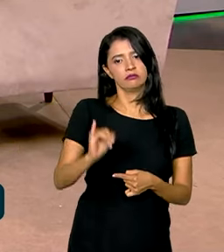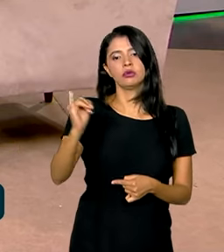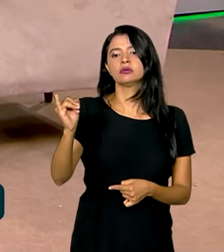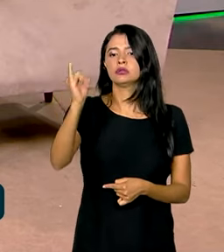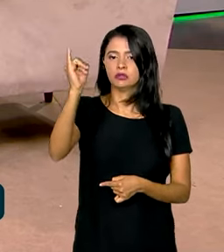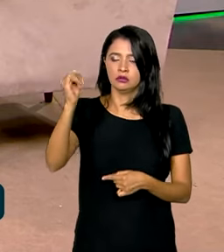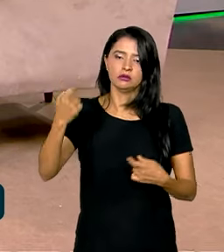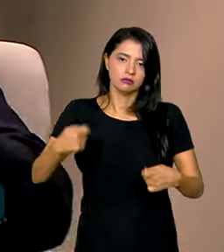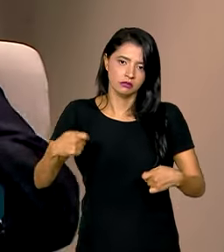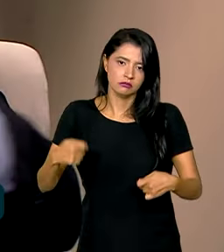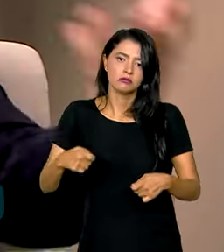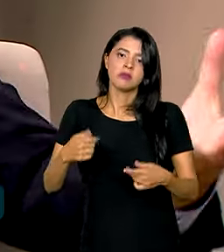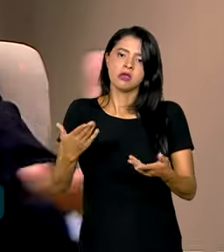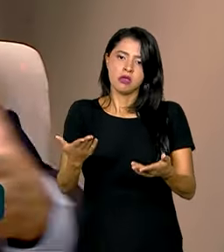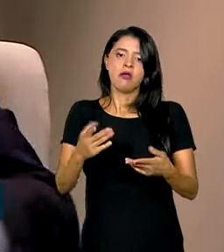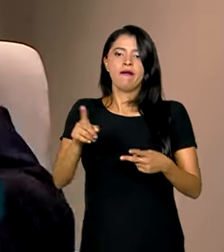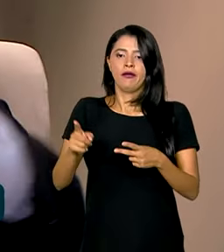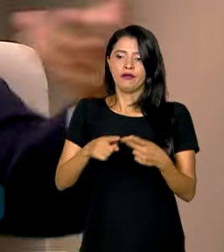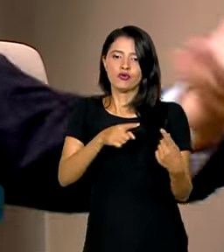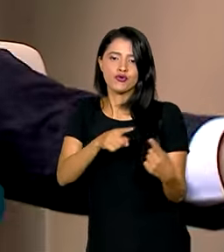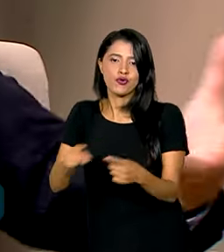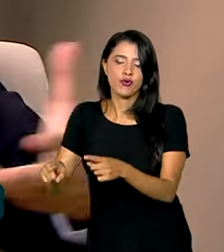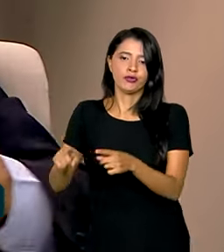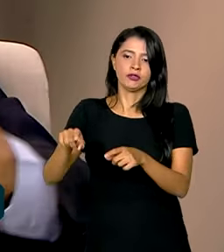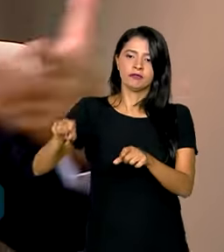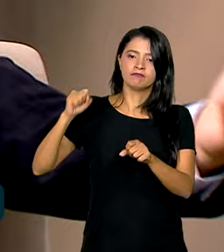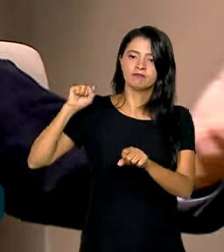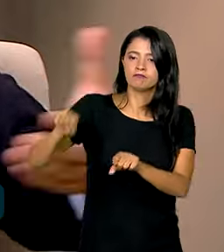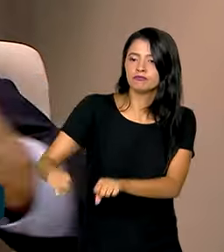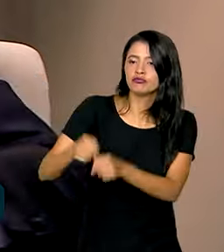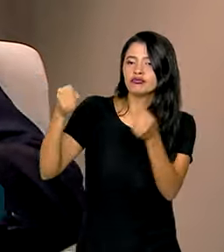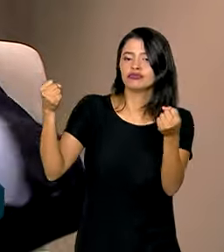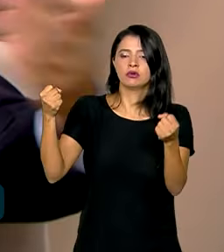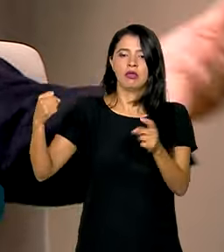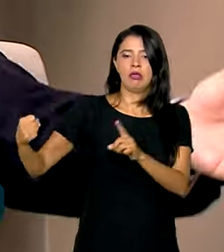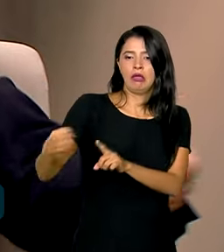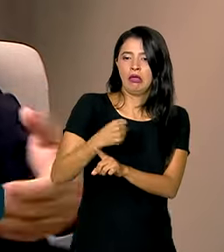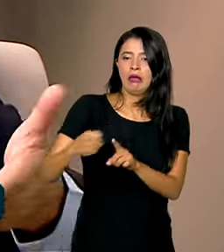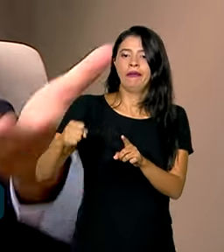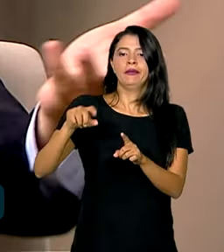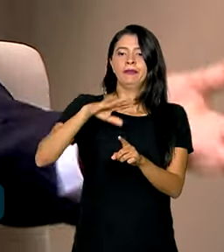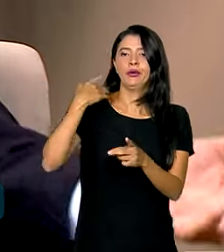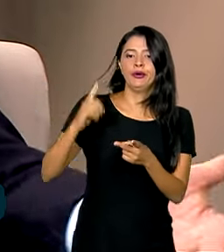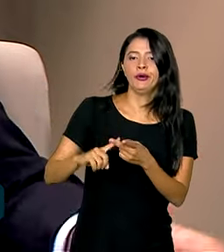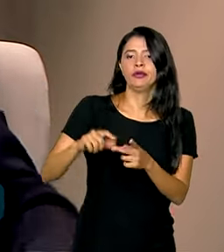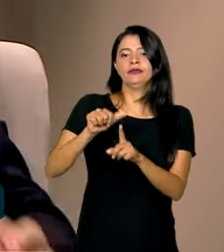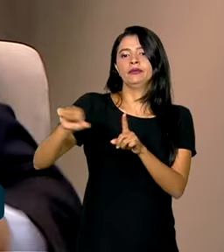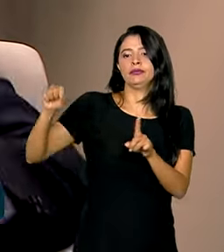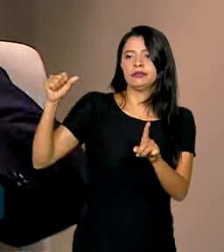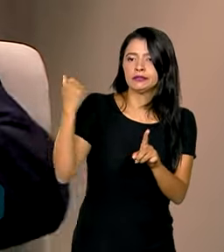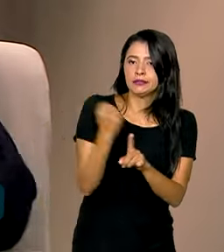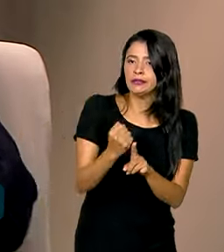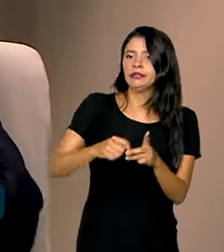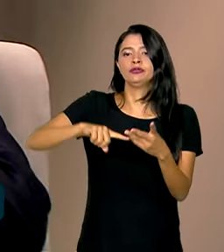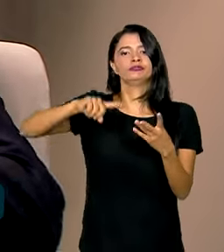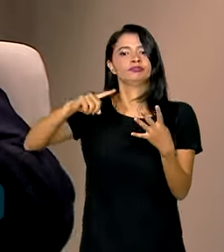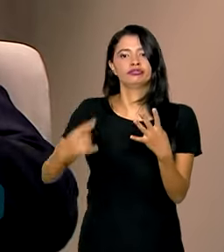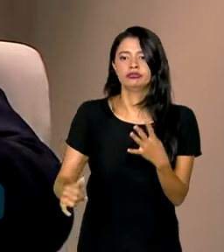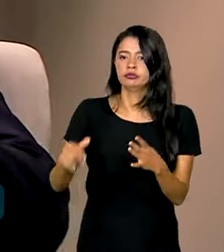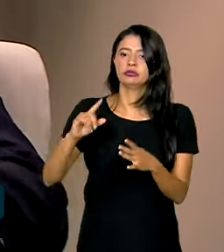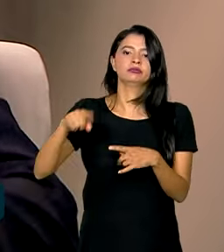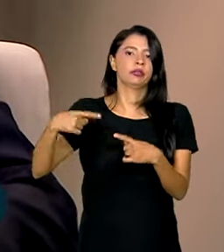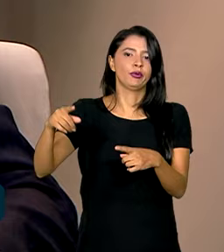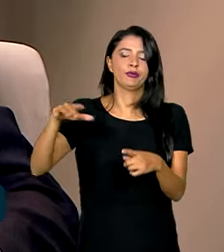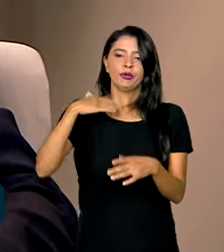essencial, fundamental, e aí vem o combate ao homicídio, à lesão corporal seguida de morte, ao roubo seguido de morte, ao feminicídio. Então, o PRONASSE